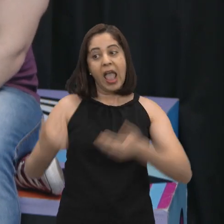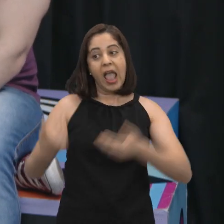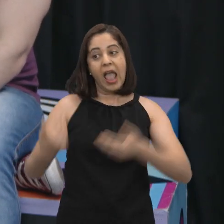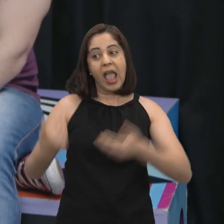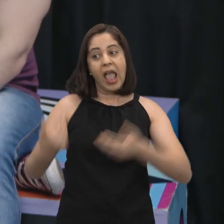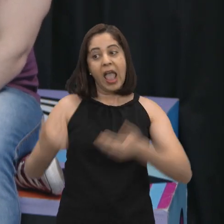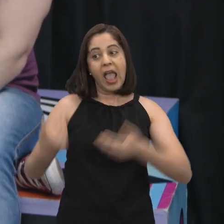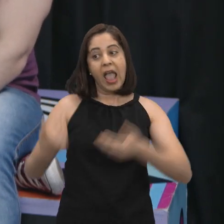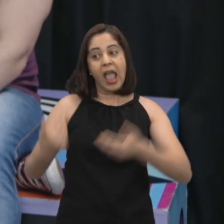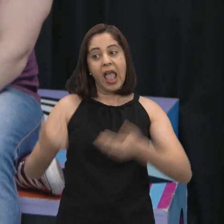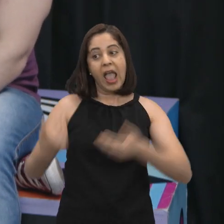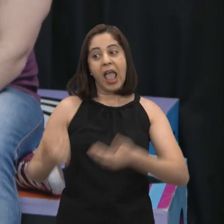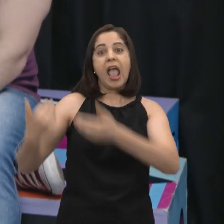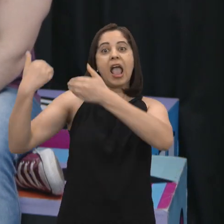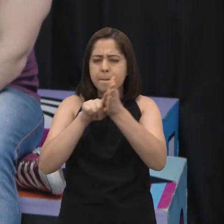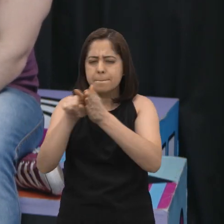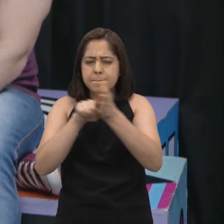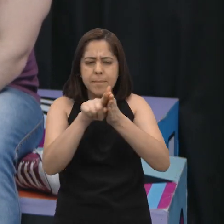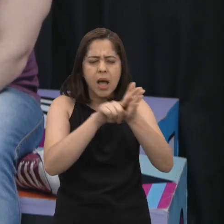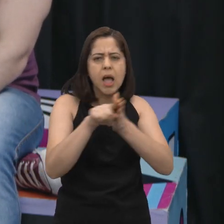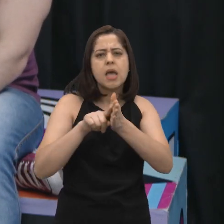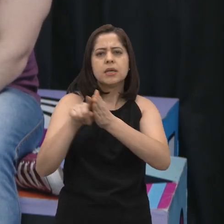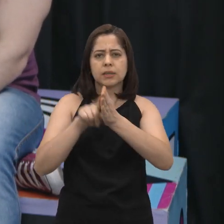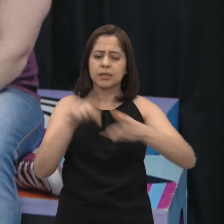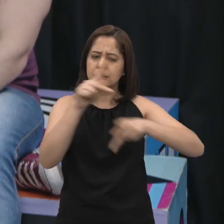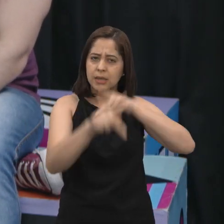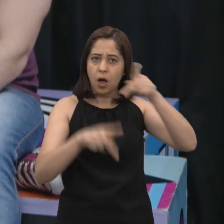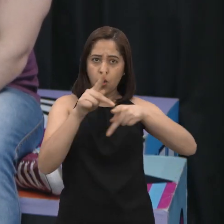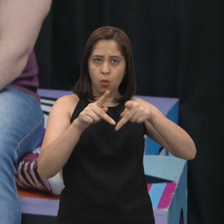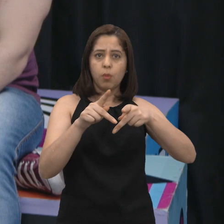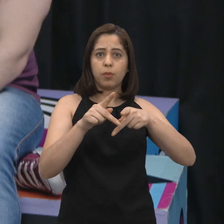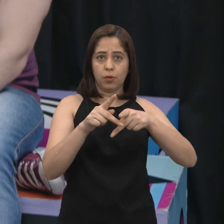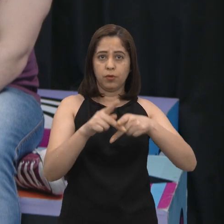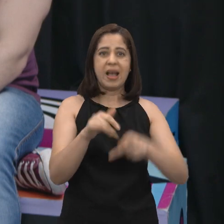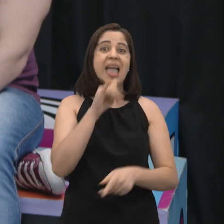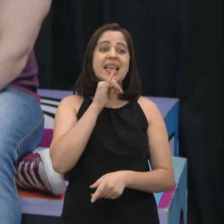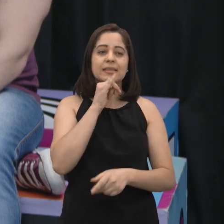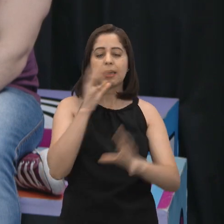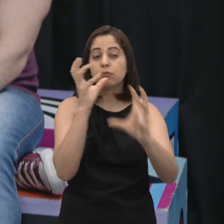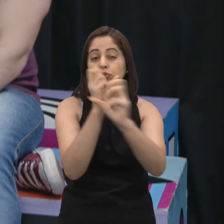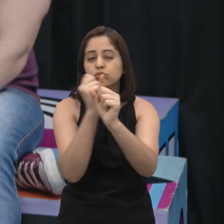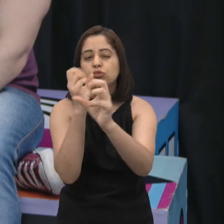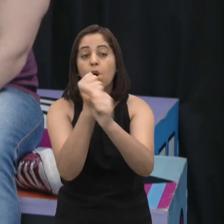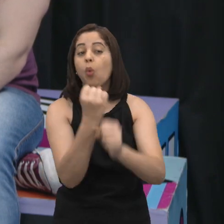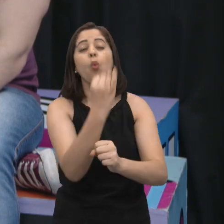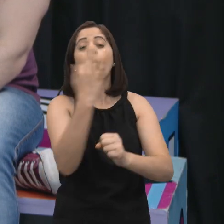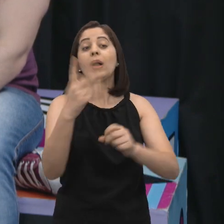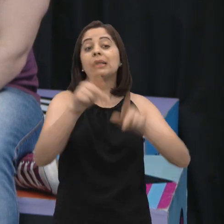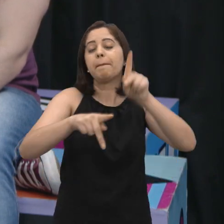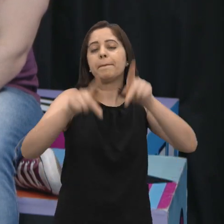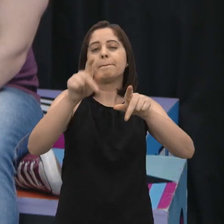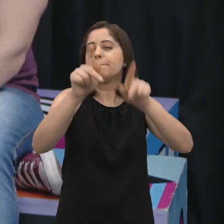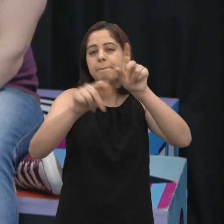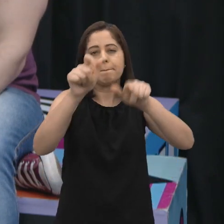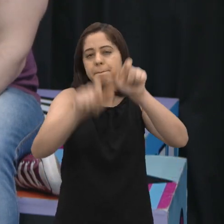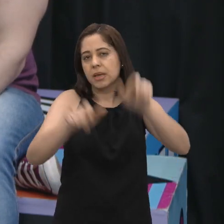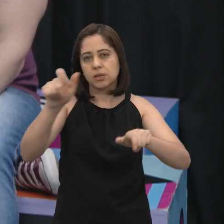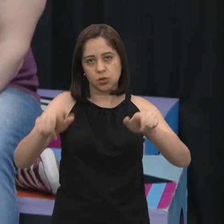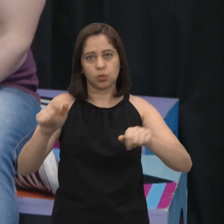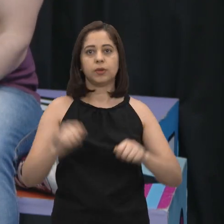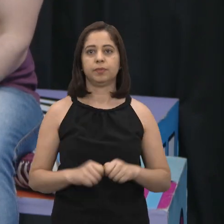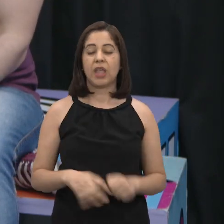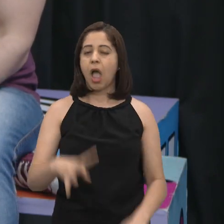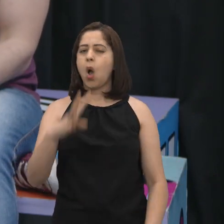pela elaboração e pela divulgação de pesquisas de população, como, por exemplo, o censo demográfico. É isso, e que